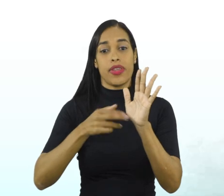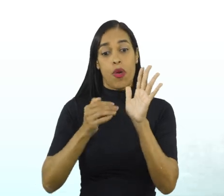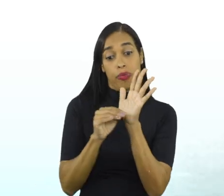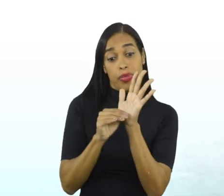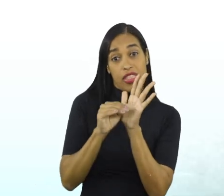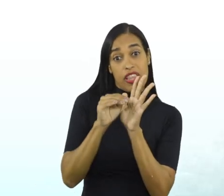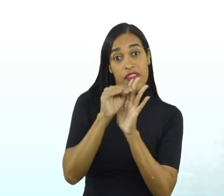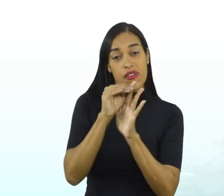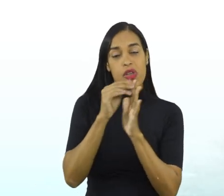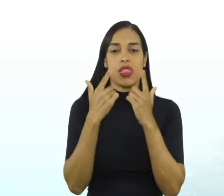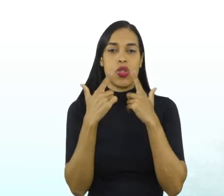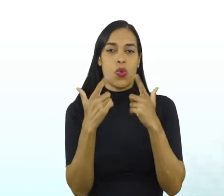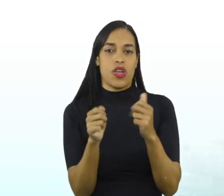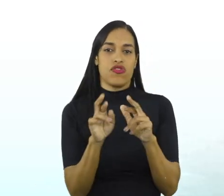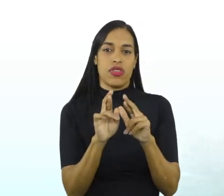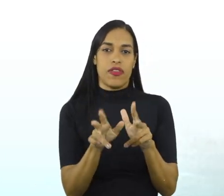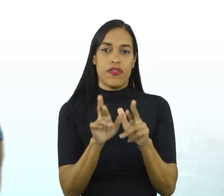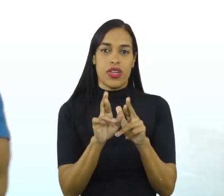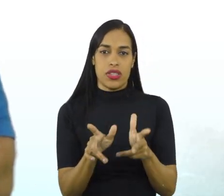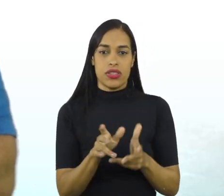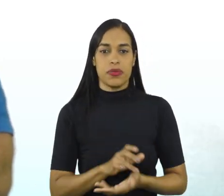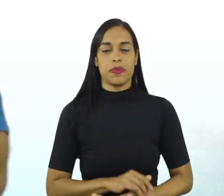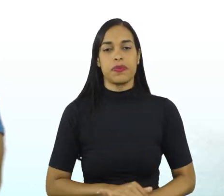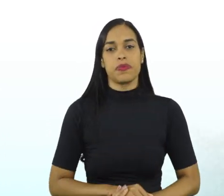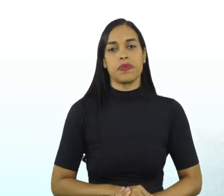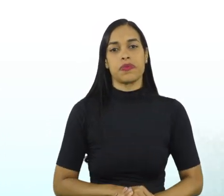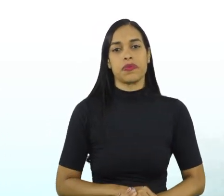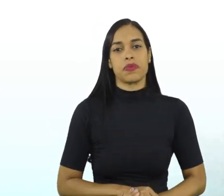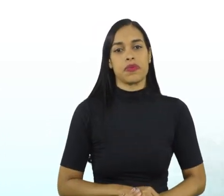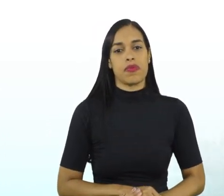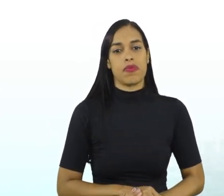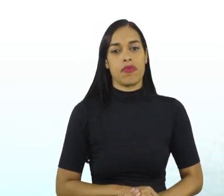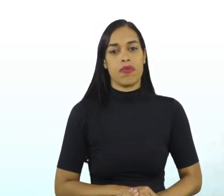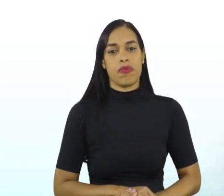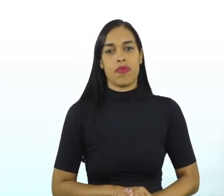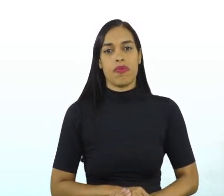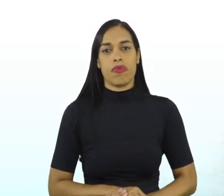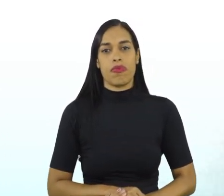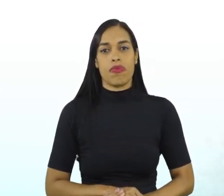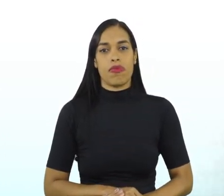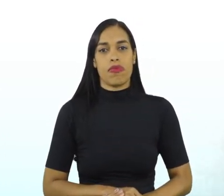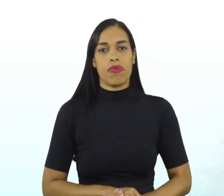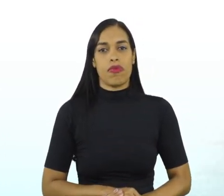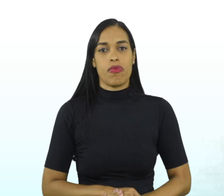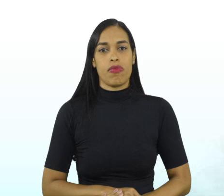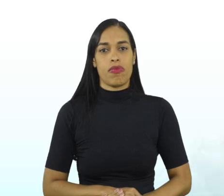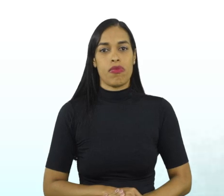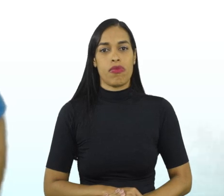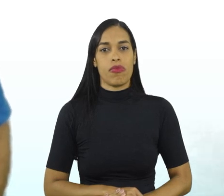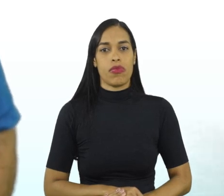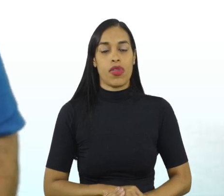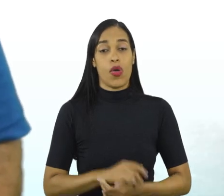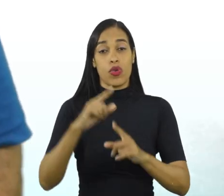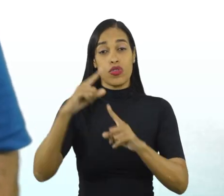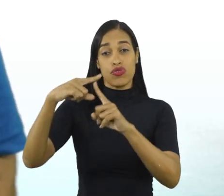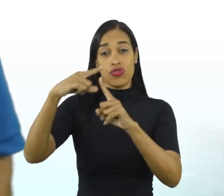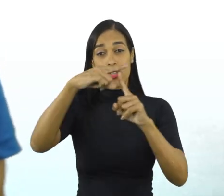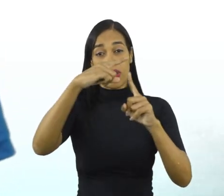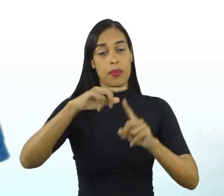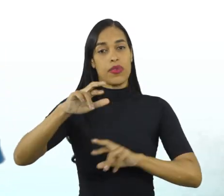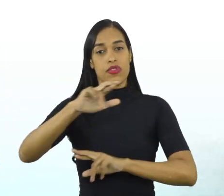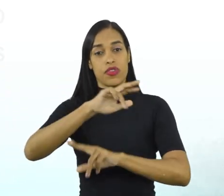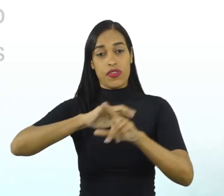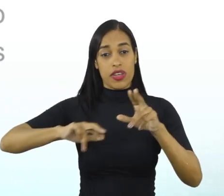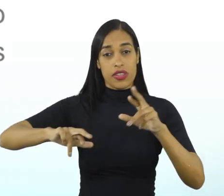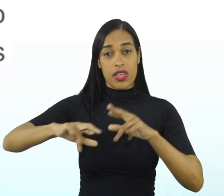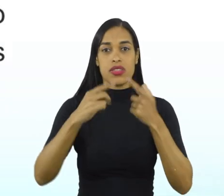linguagem diferenciado. Então, a variação diafásica. Então, ó, vou passar lá, tá? Dá uma olhada. Os tipos de